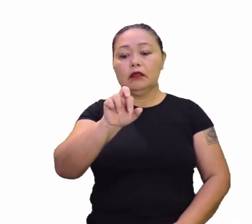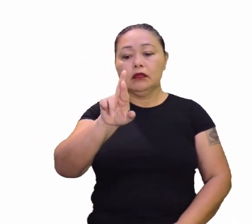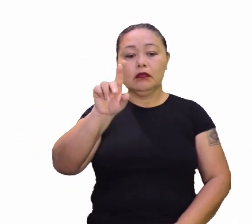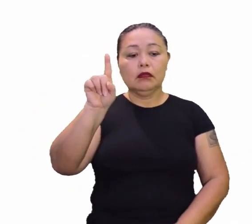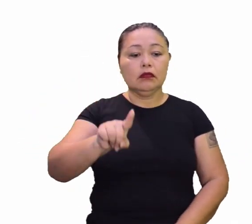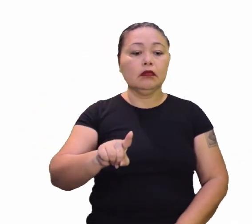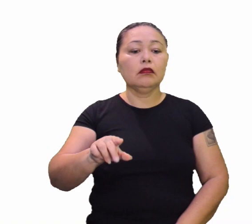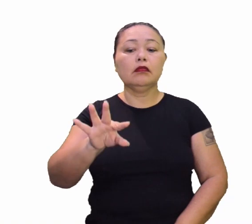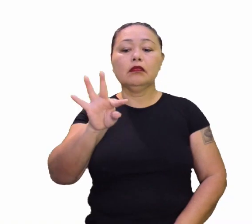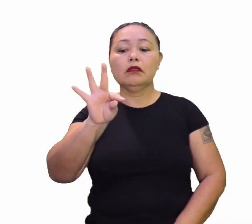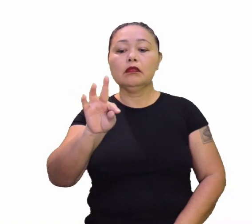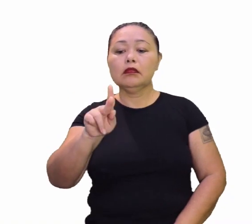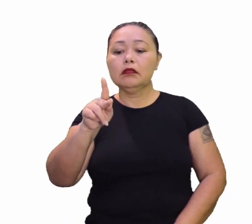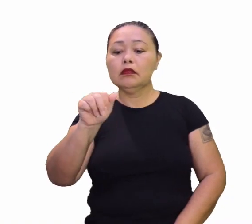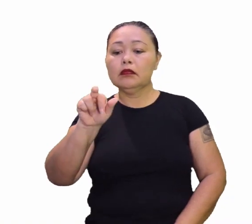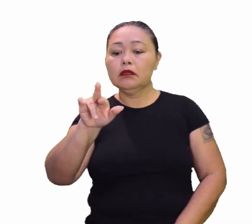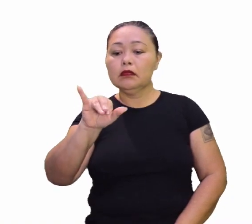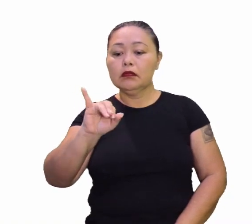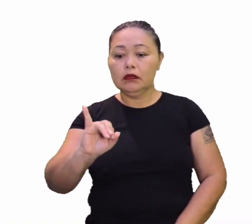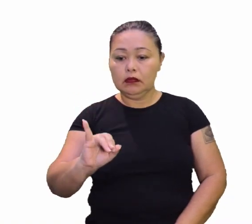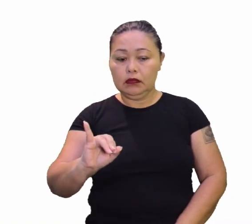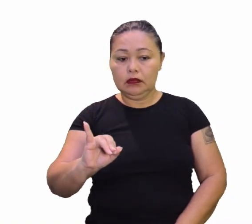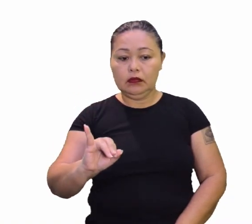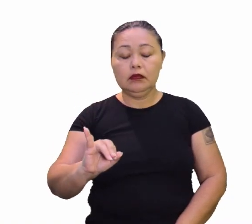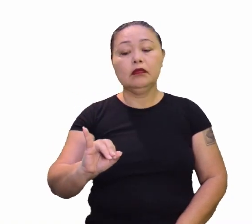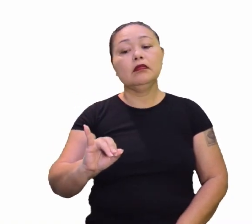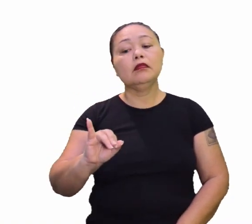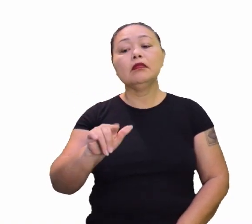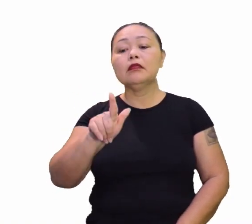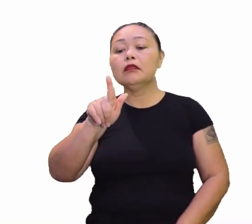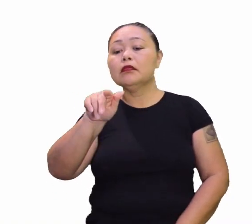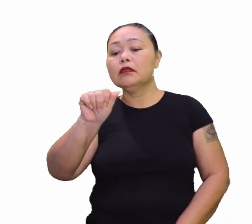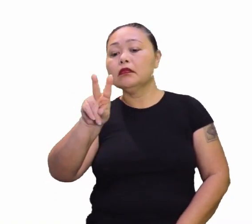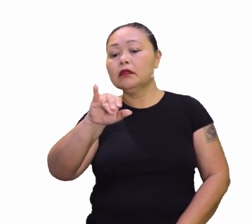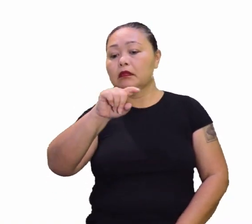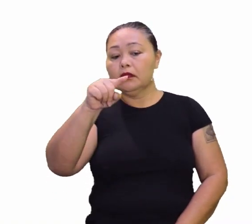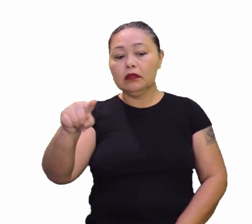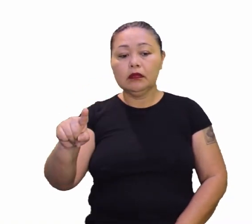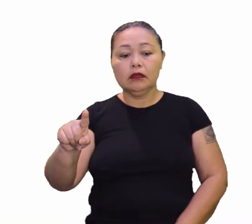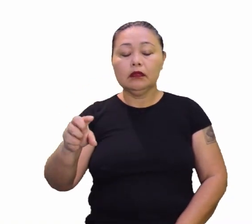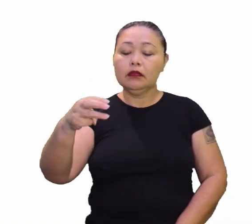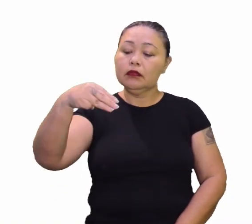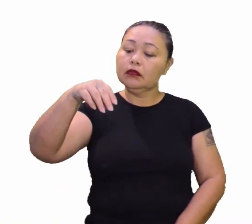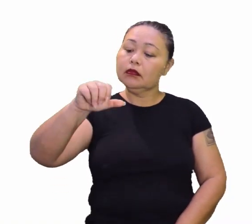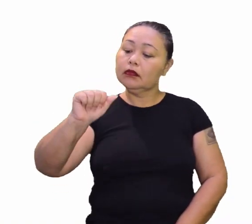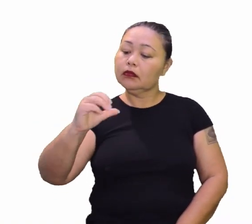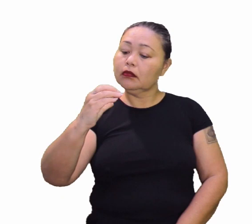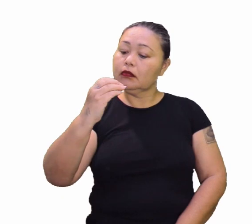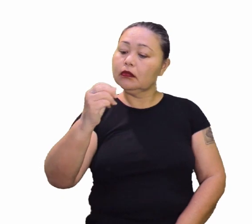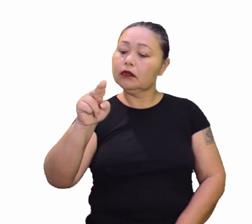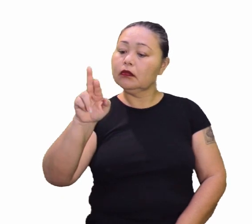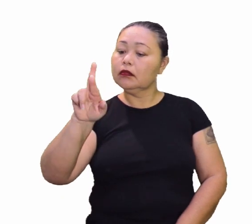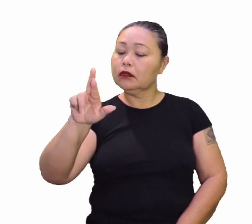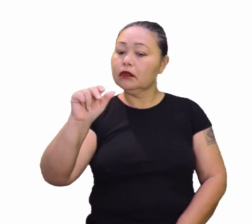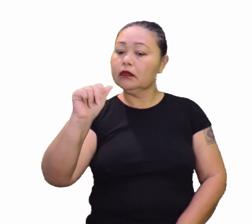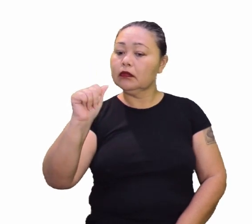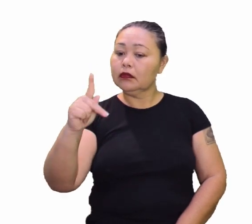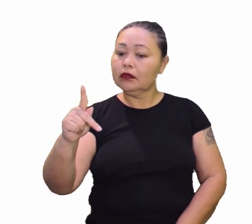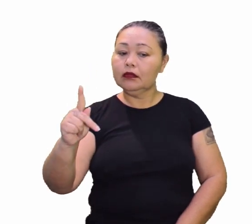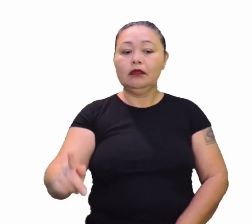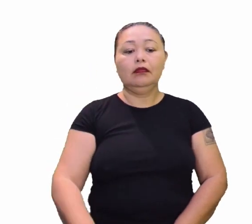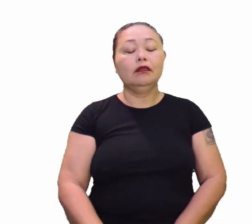B. Zoró, T. Tupari, D. Gavião, E aí?